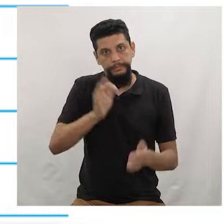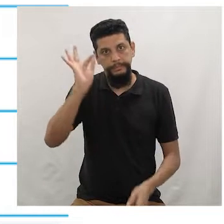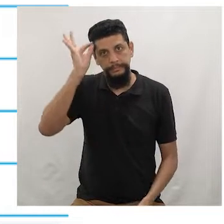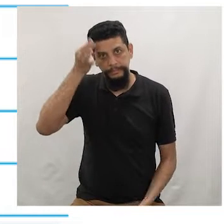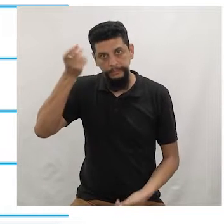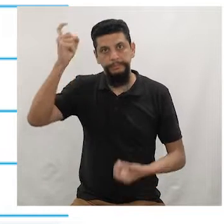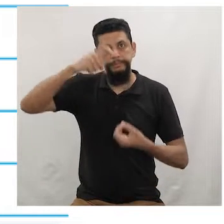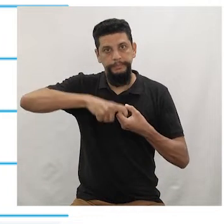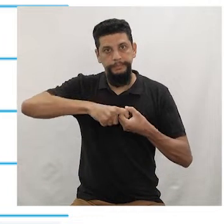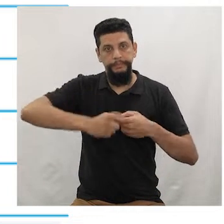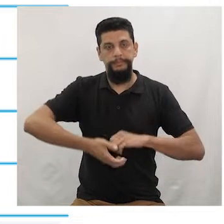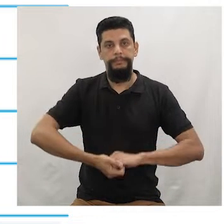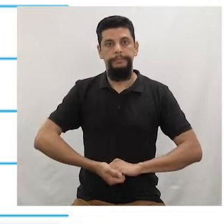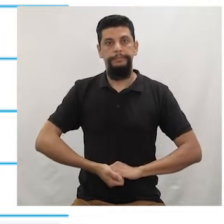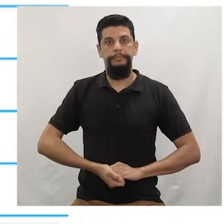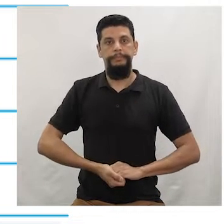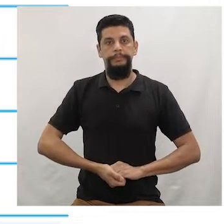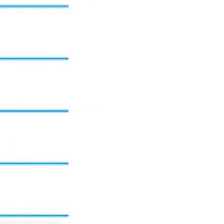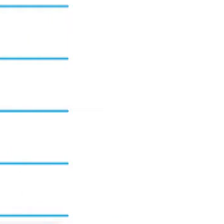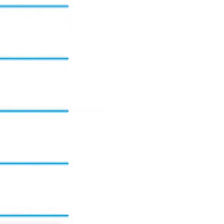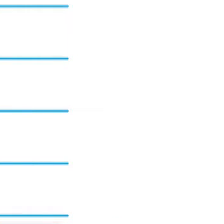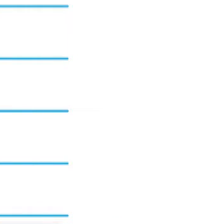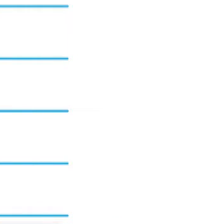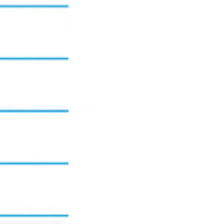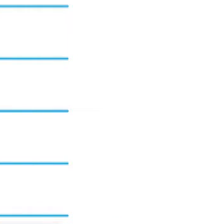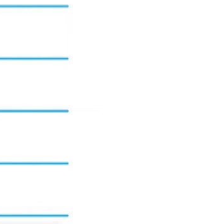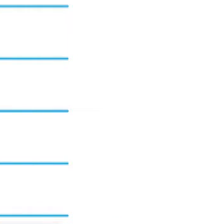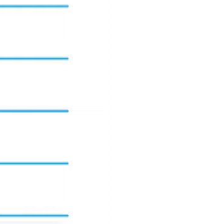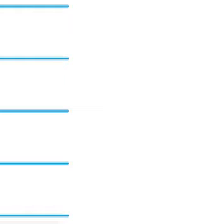esse registro e nós já voltamos.